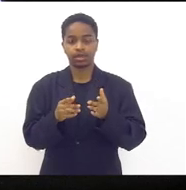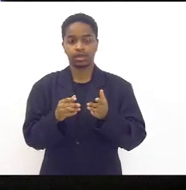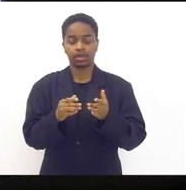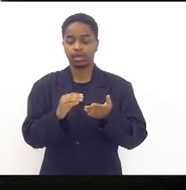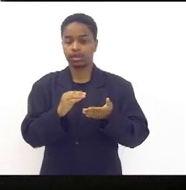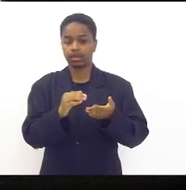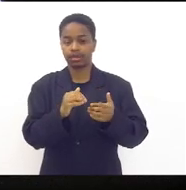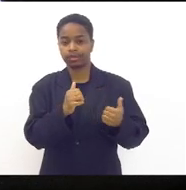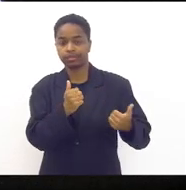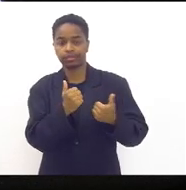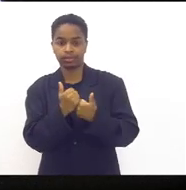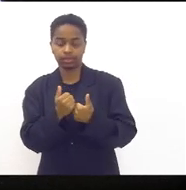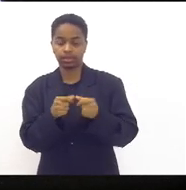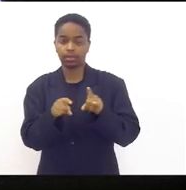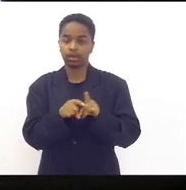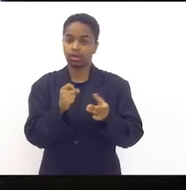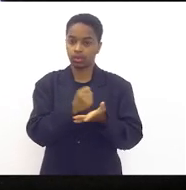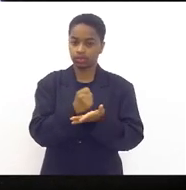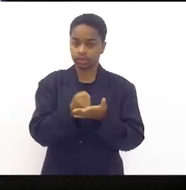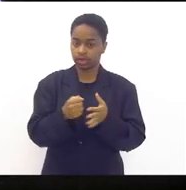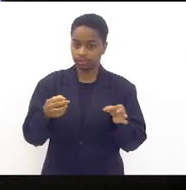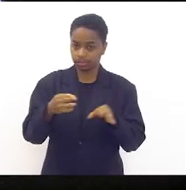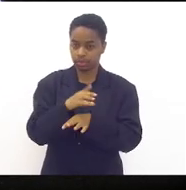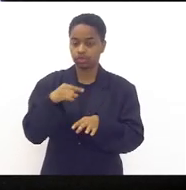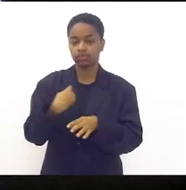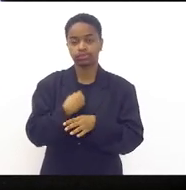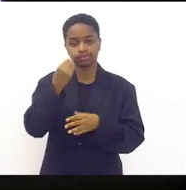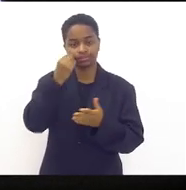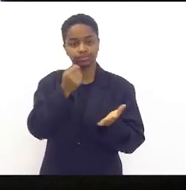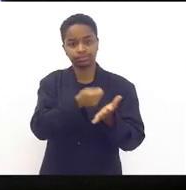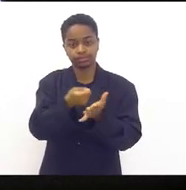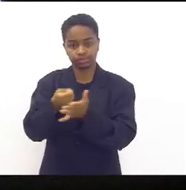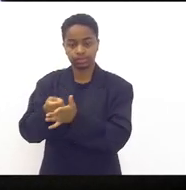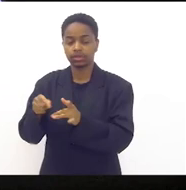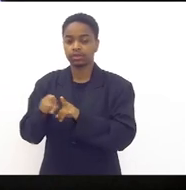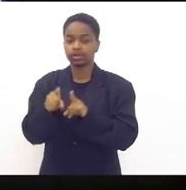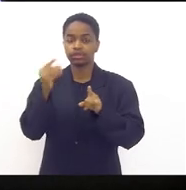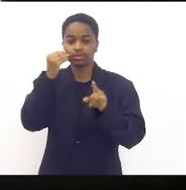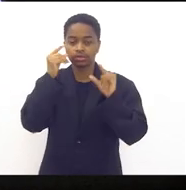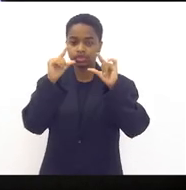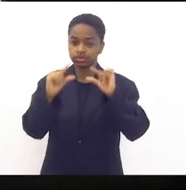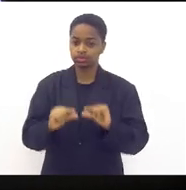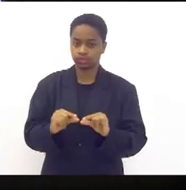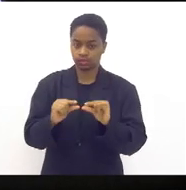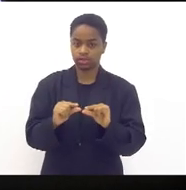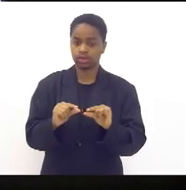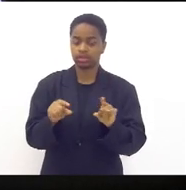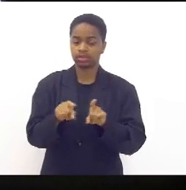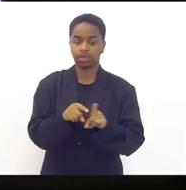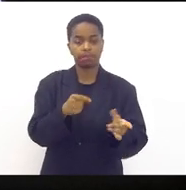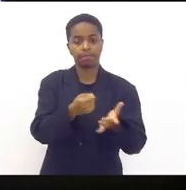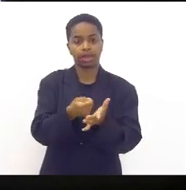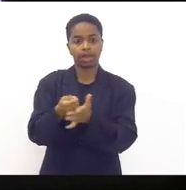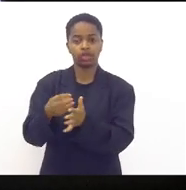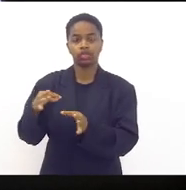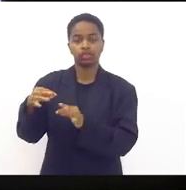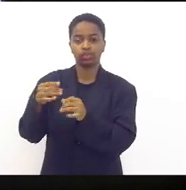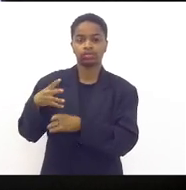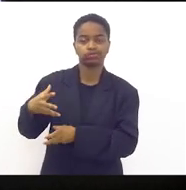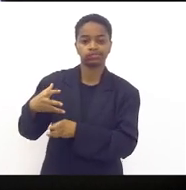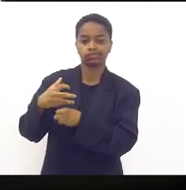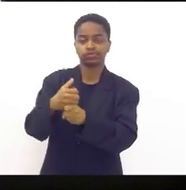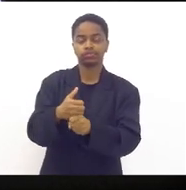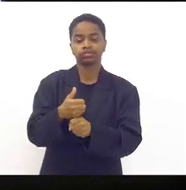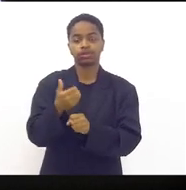os contratos já honrados em dia, né, a gente está tentando diminuir aqui, saldar todos os restos a pagar, as contas que foram acumuladas ao longo de